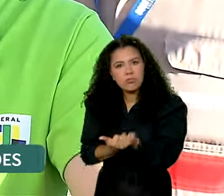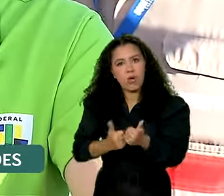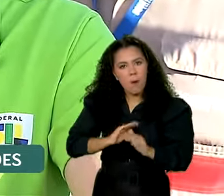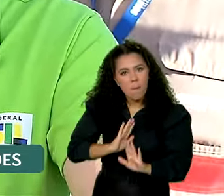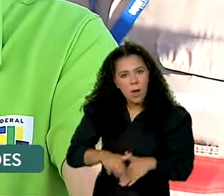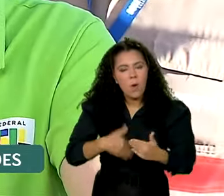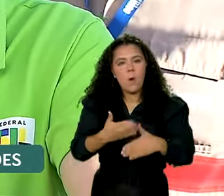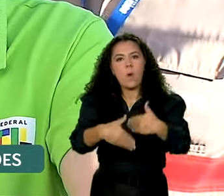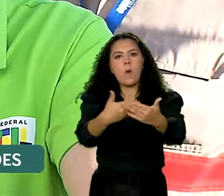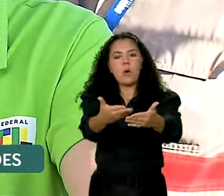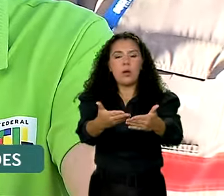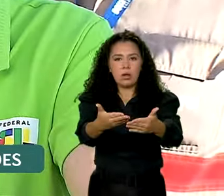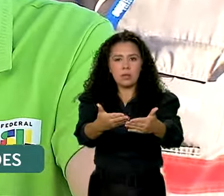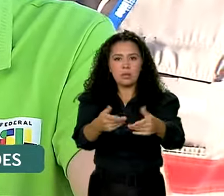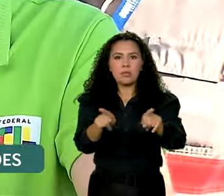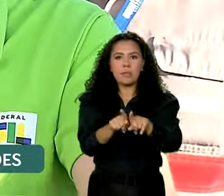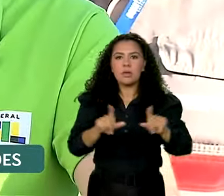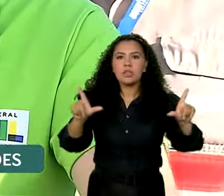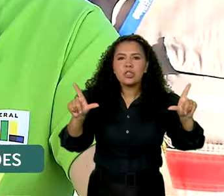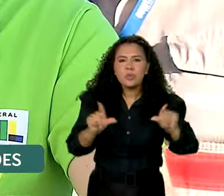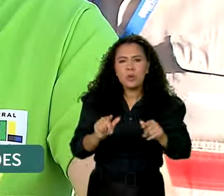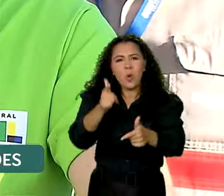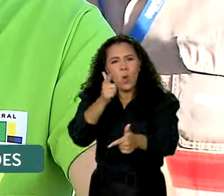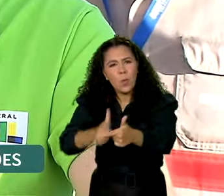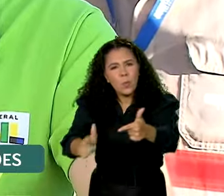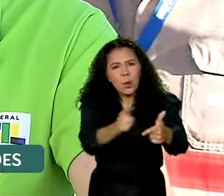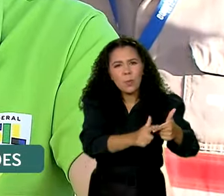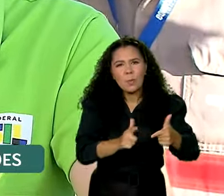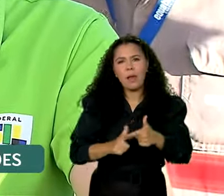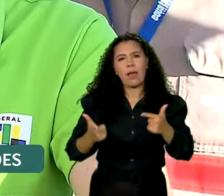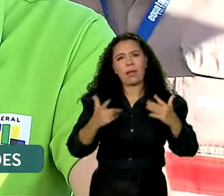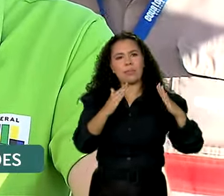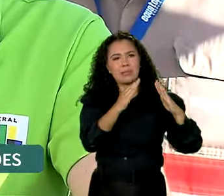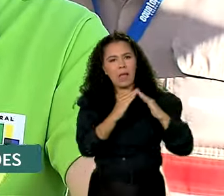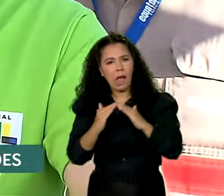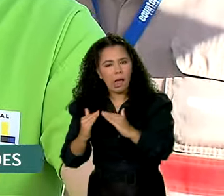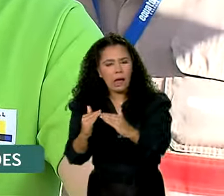poder diminuir as avarias nas residências,